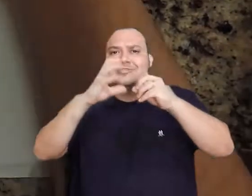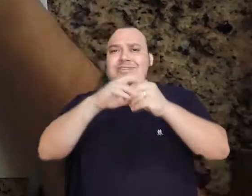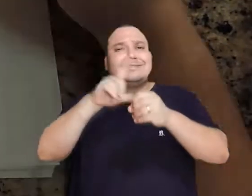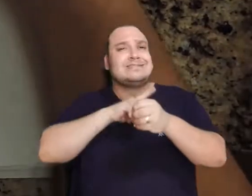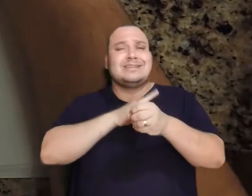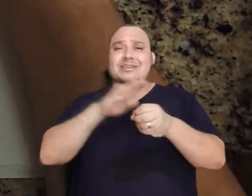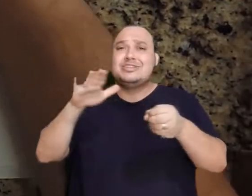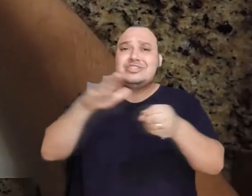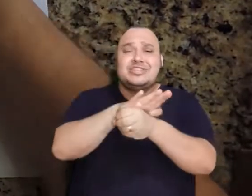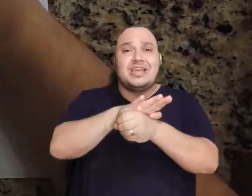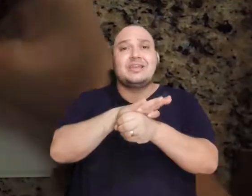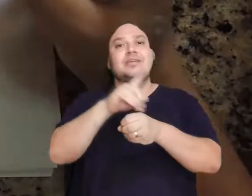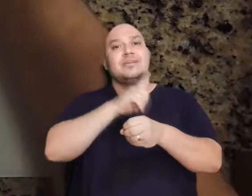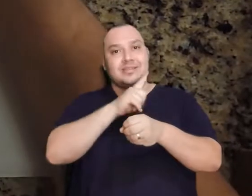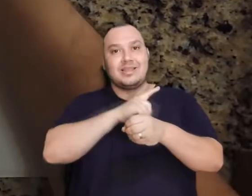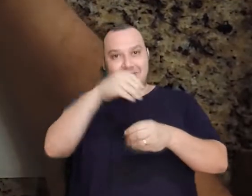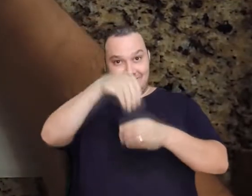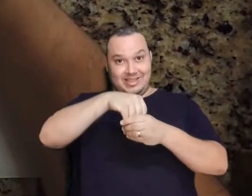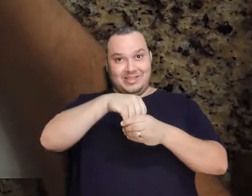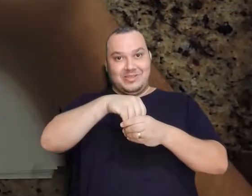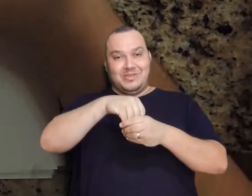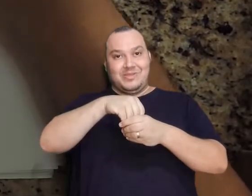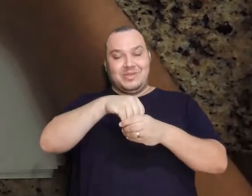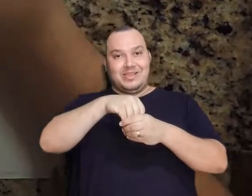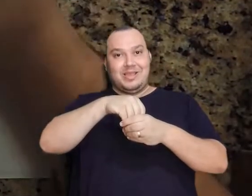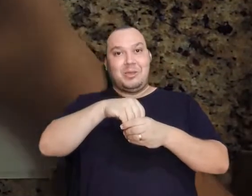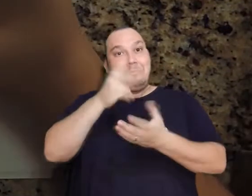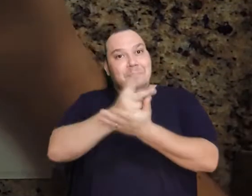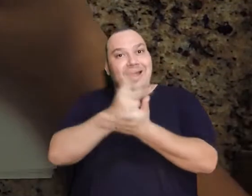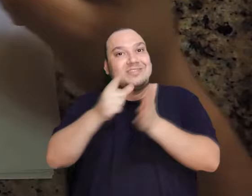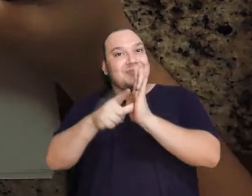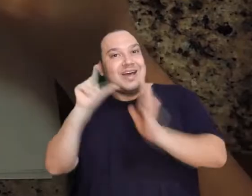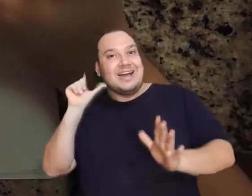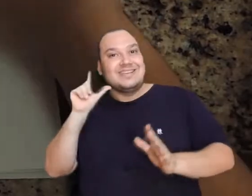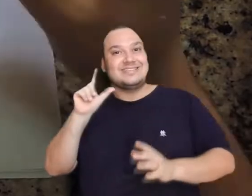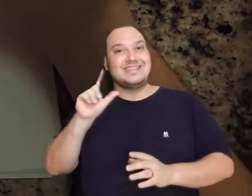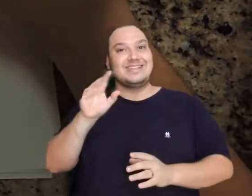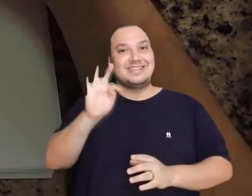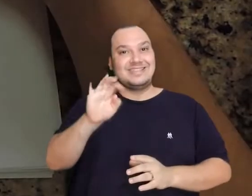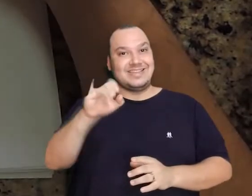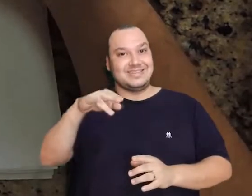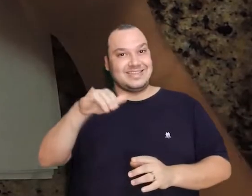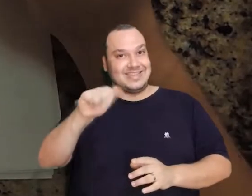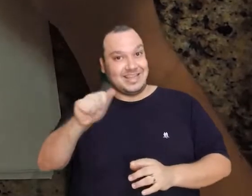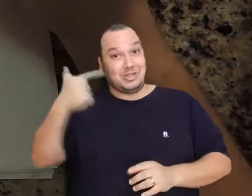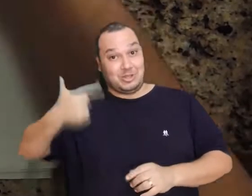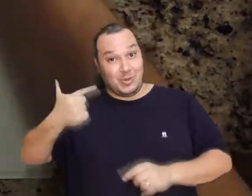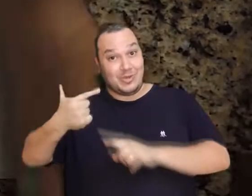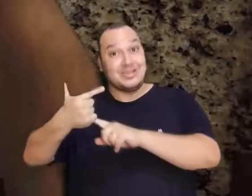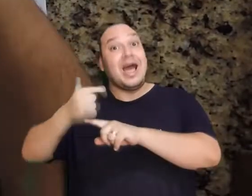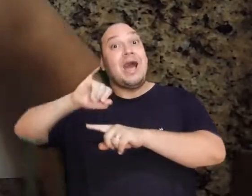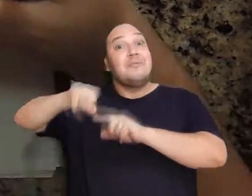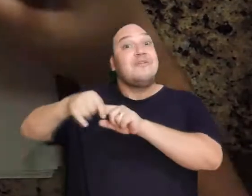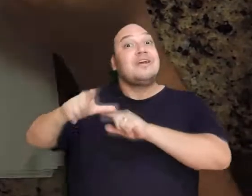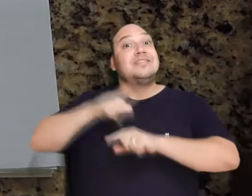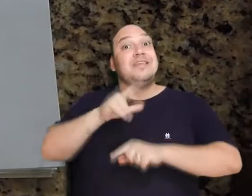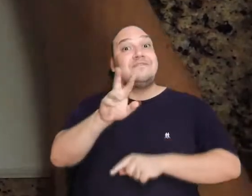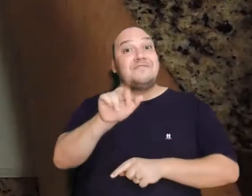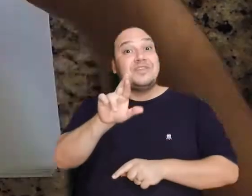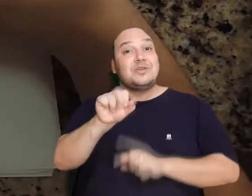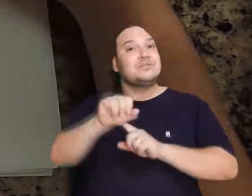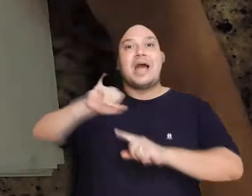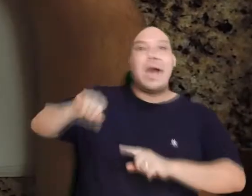células repletas de receptores da enzima conversora de angiotensina 2, e o vírus se aproveita disso para